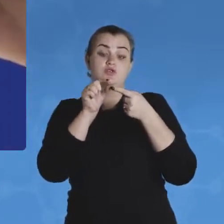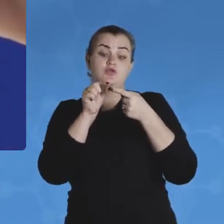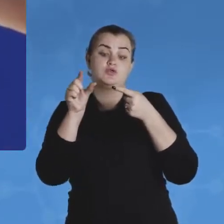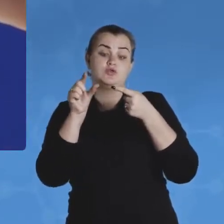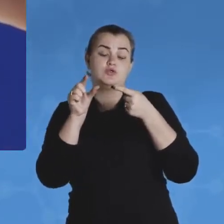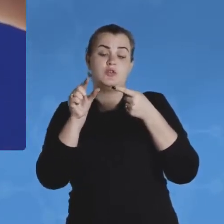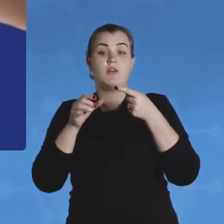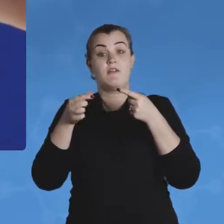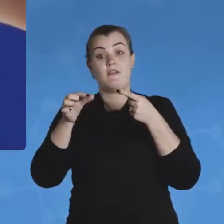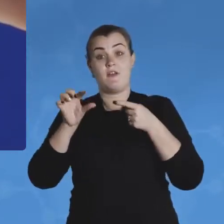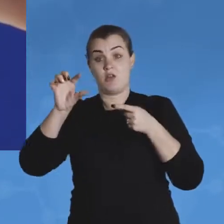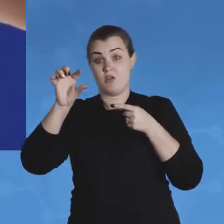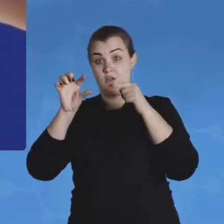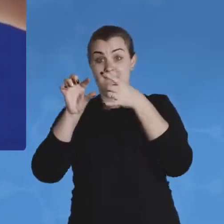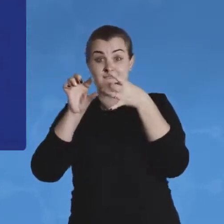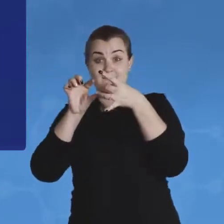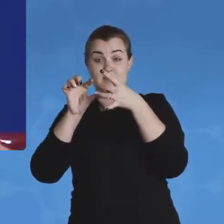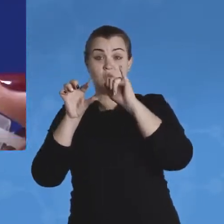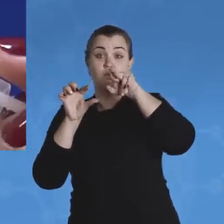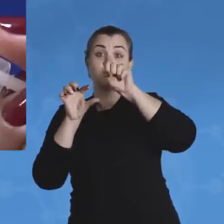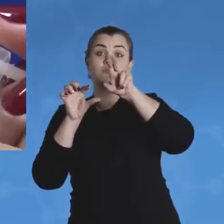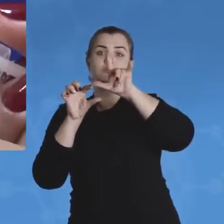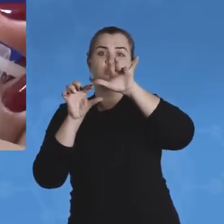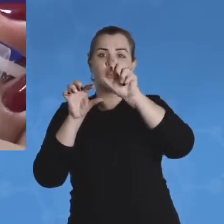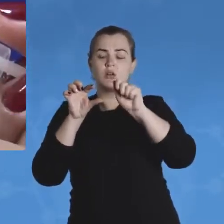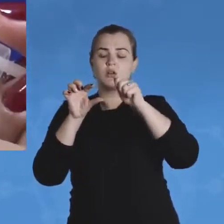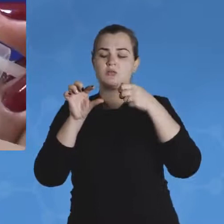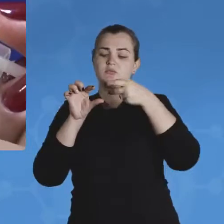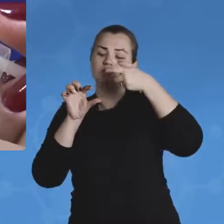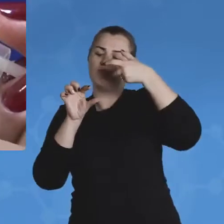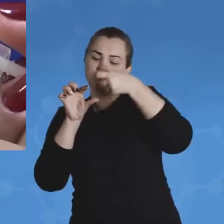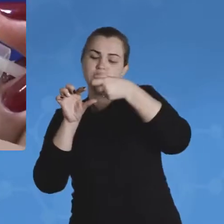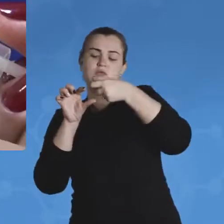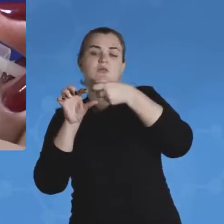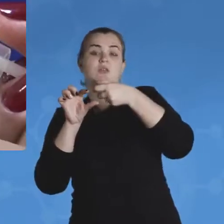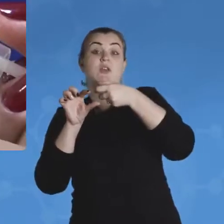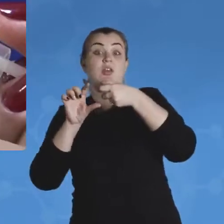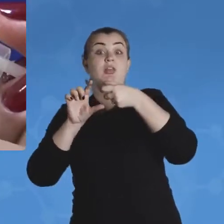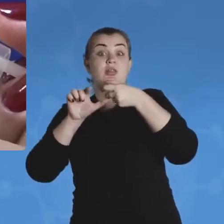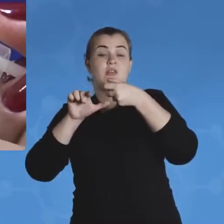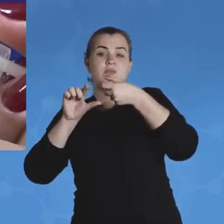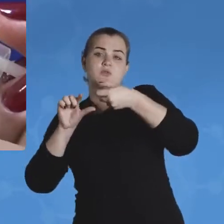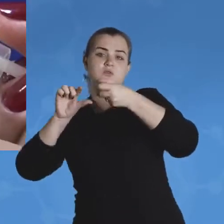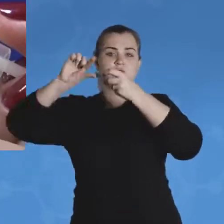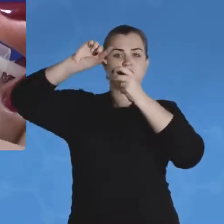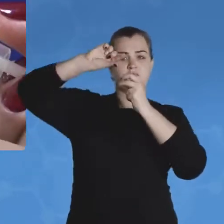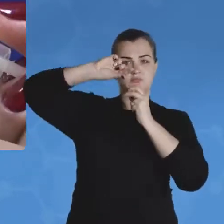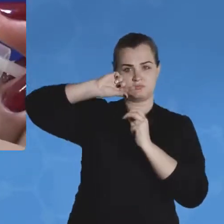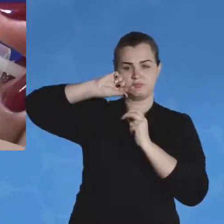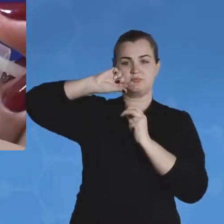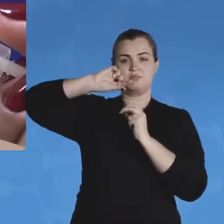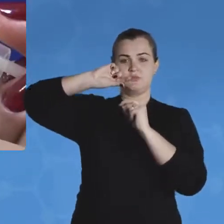ar no frasco de insulina. 3. Sem retirar a agulha, vamos posicionar o frasco de cabeça